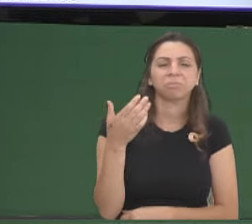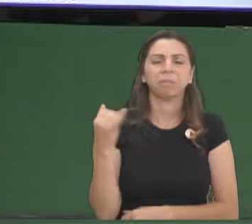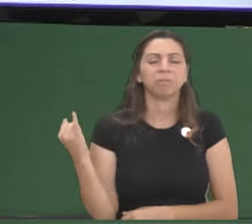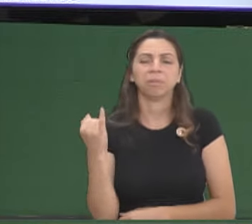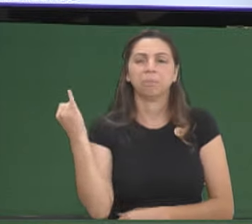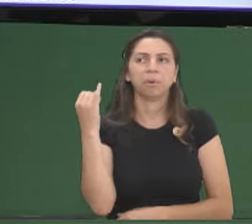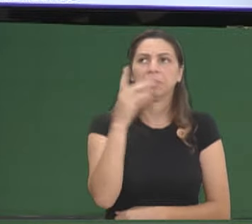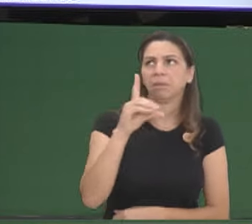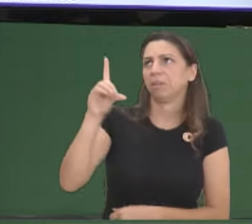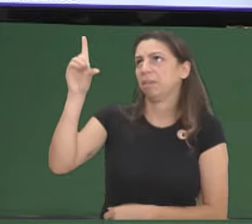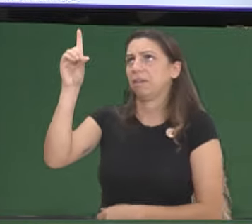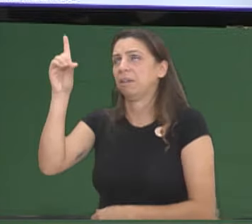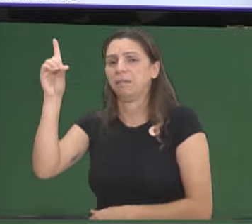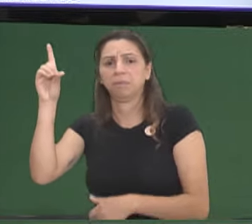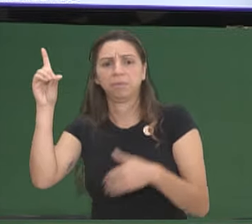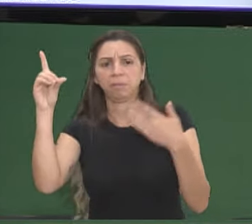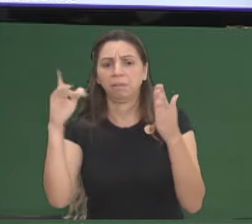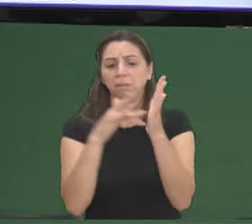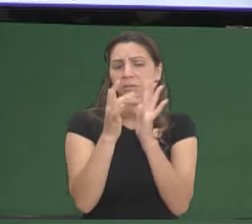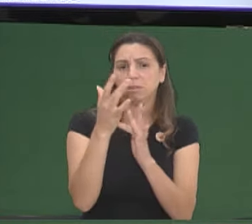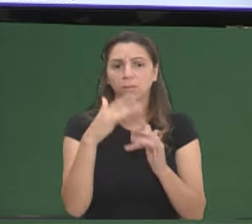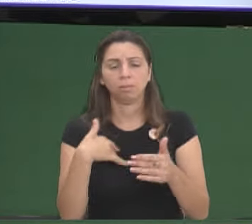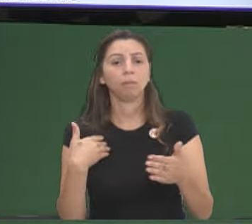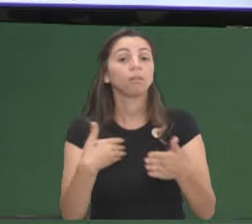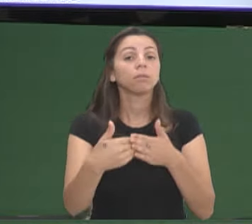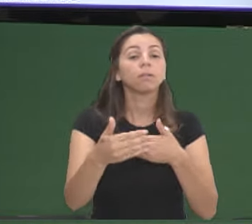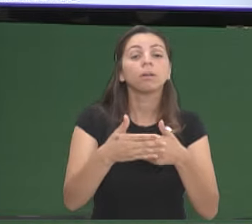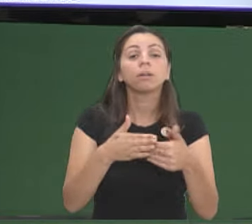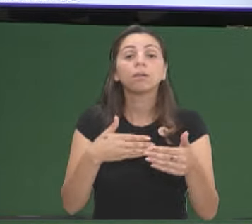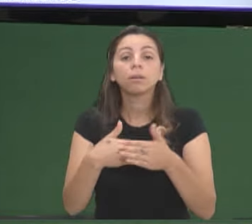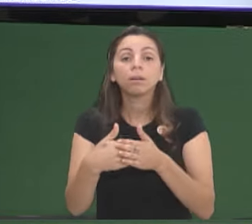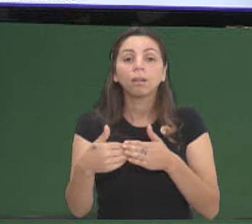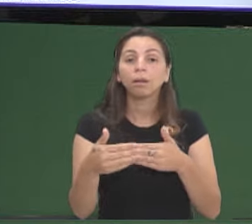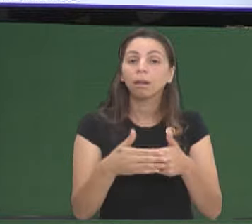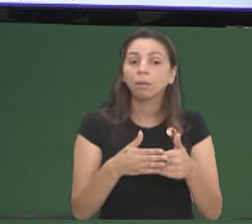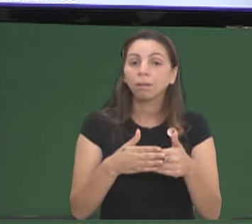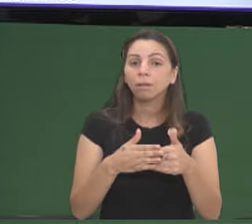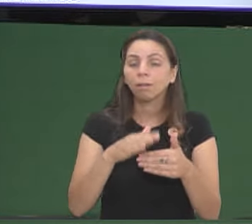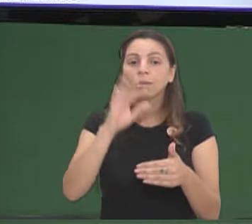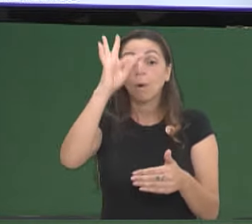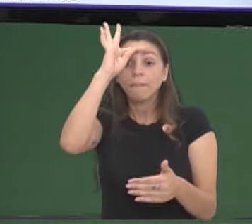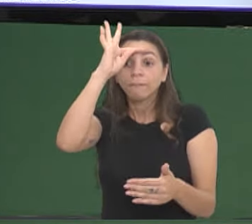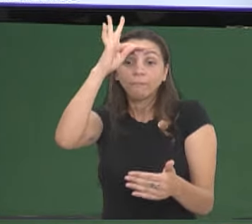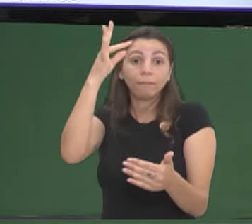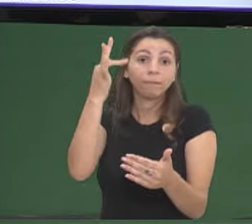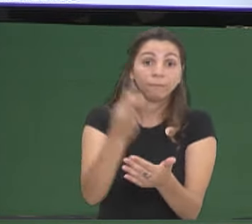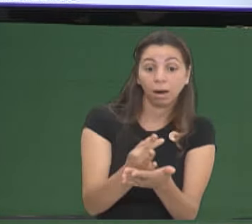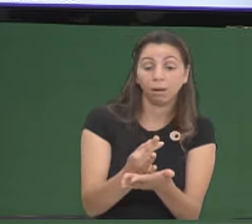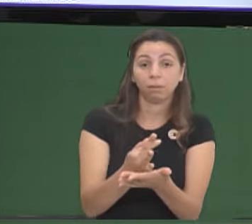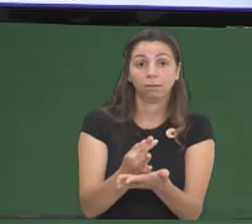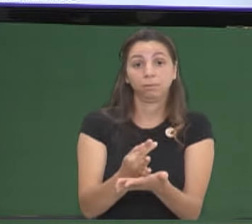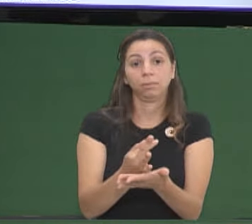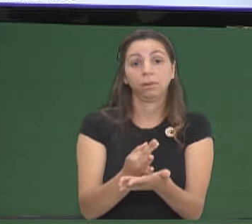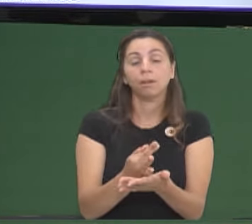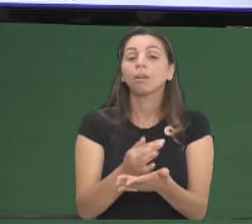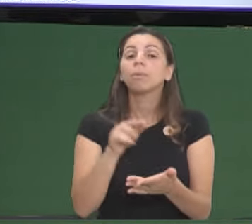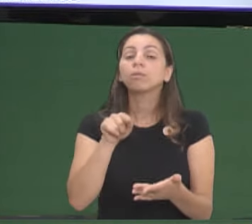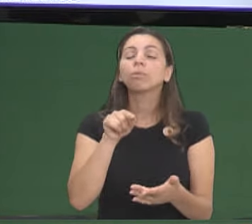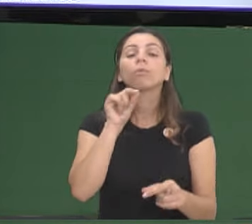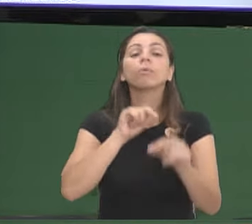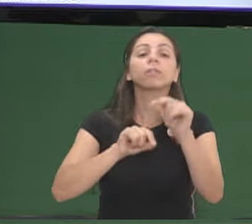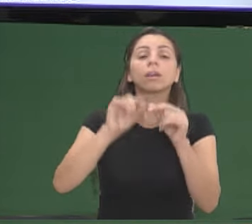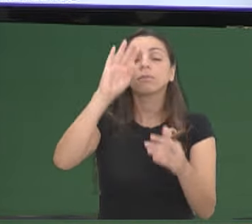Buda, se é Jesus, não importa, é independente da sua profissão de fé, né, digamos assim, mas é naquilo que você acredita,